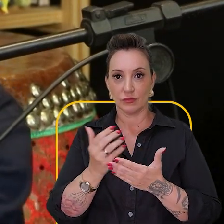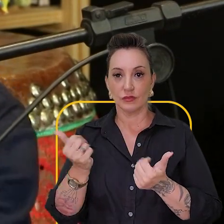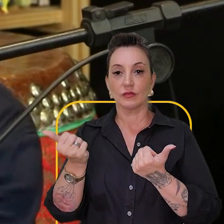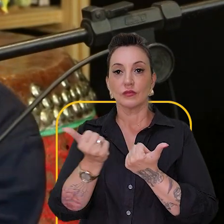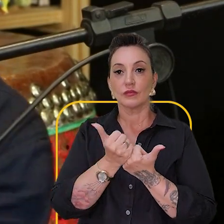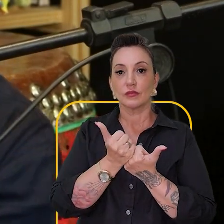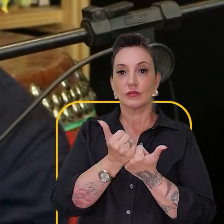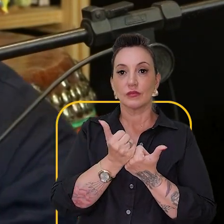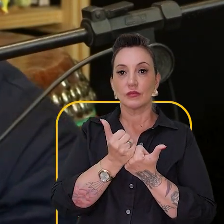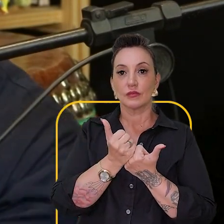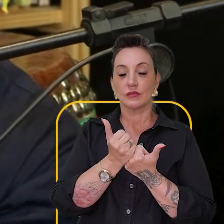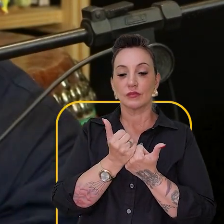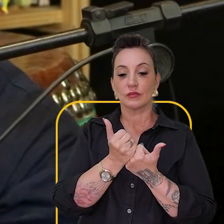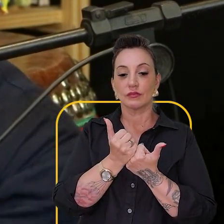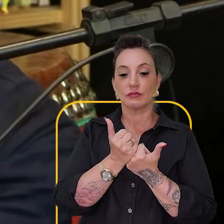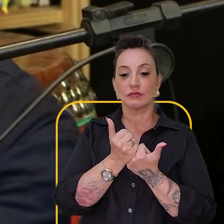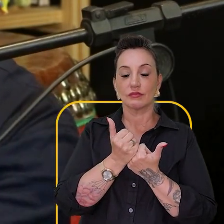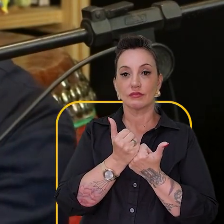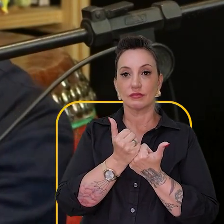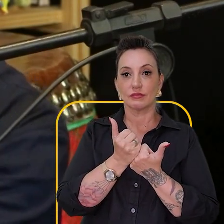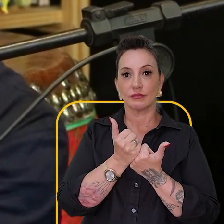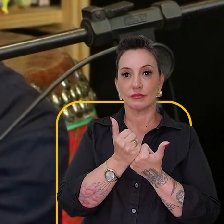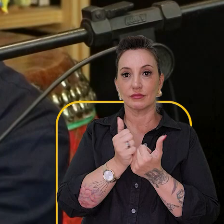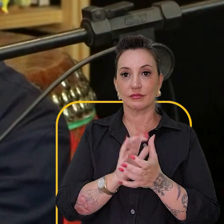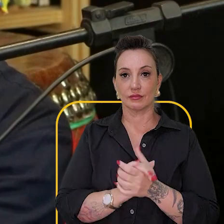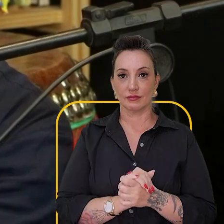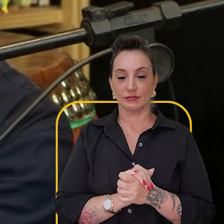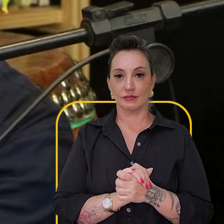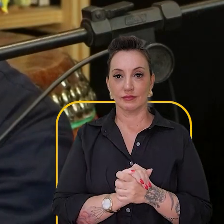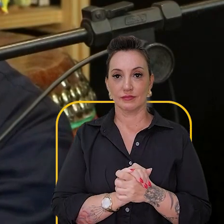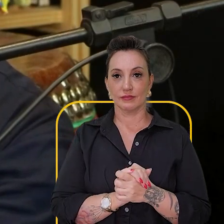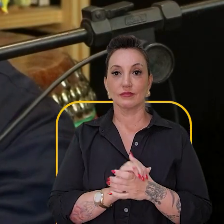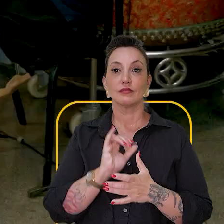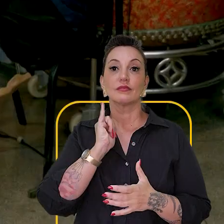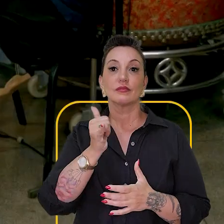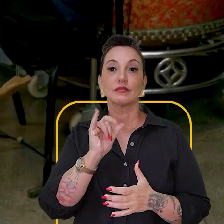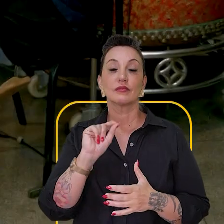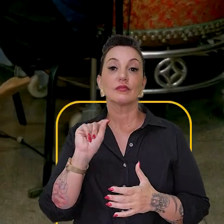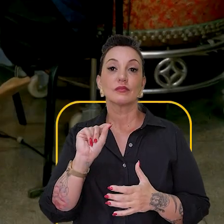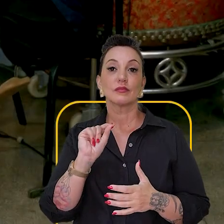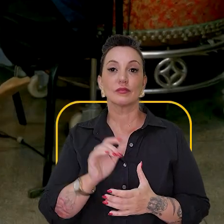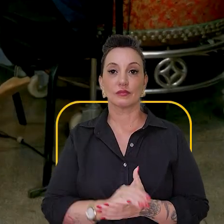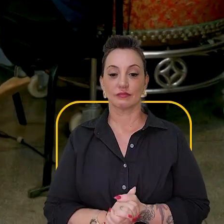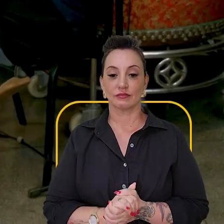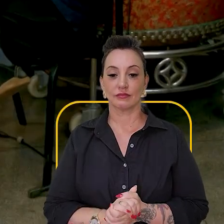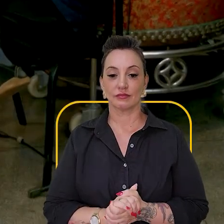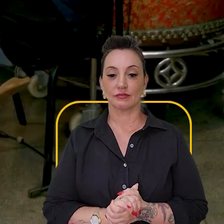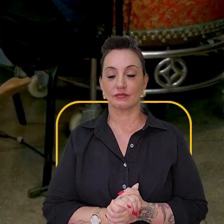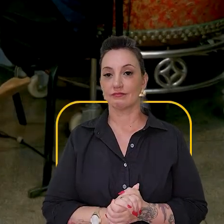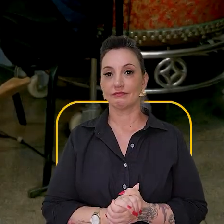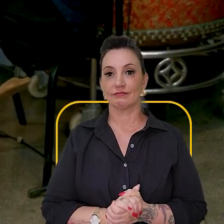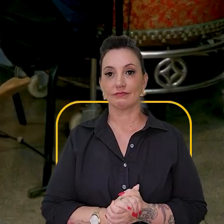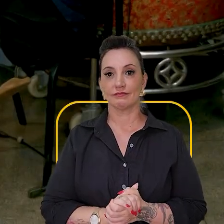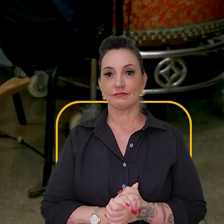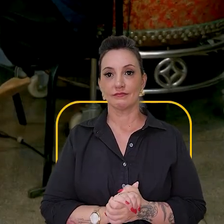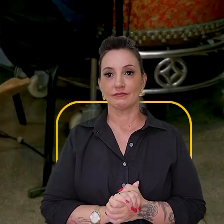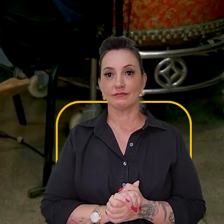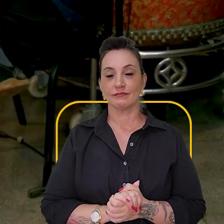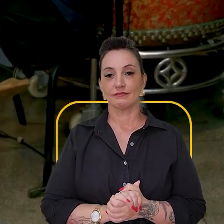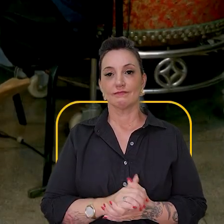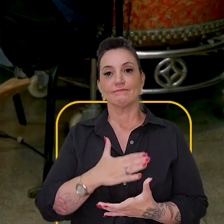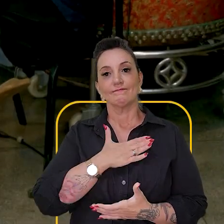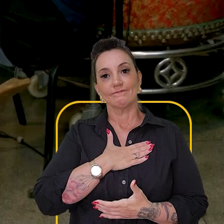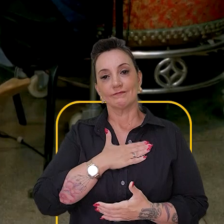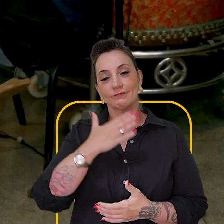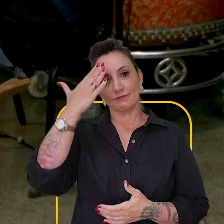aproximou dessa dimensão marcial que que você diria para ele hoje Poxa acima de tudo rapaz de